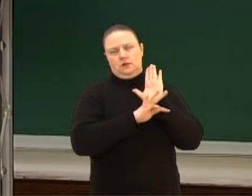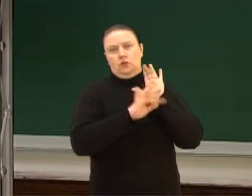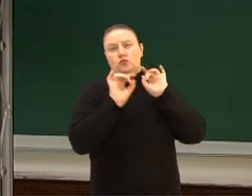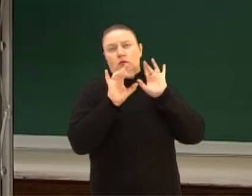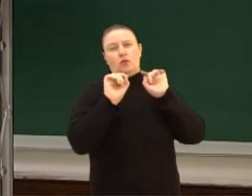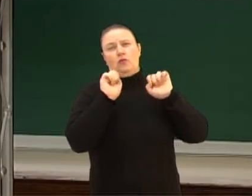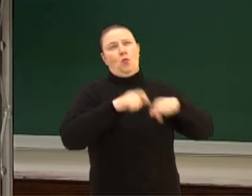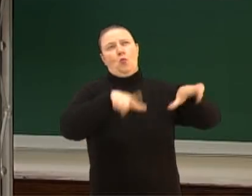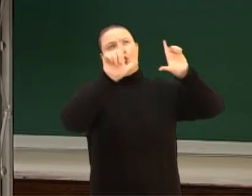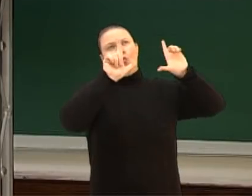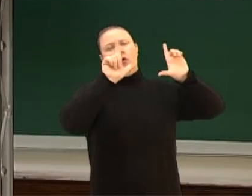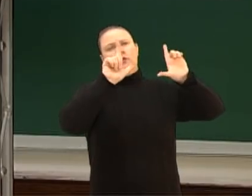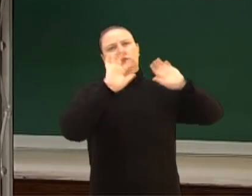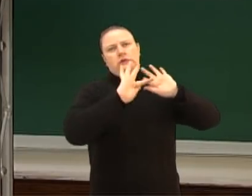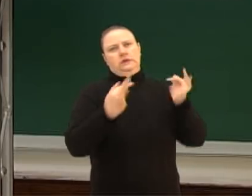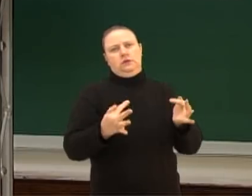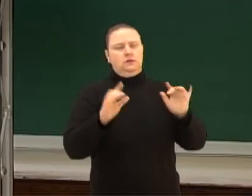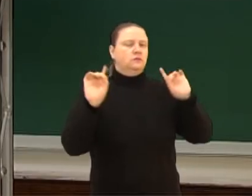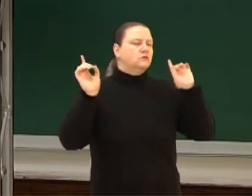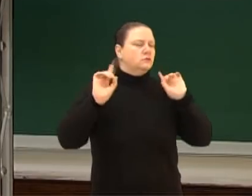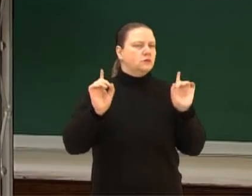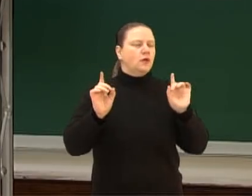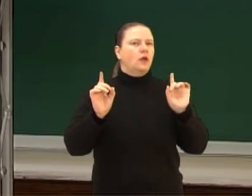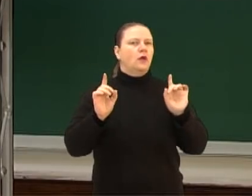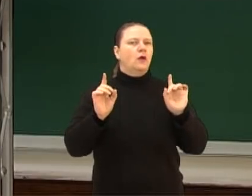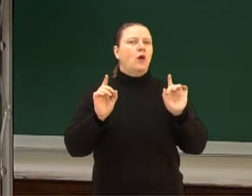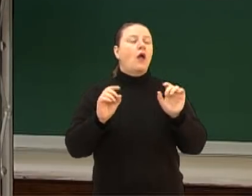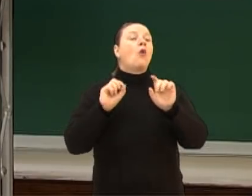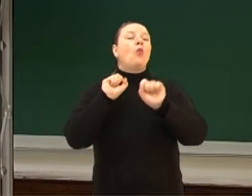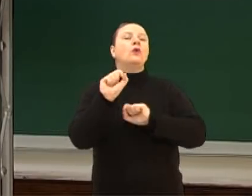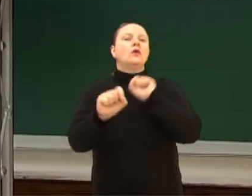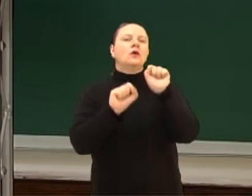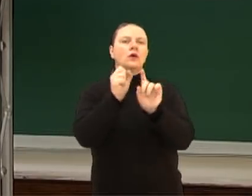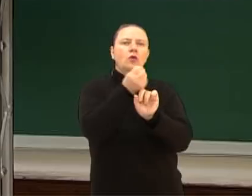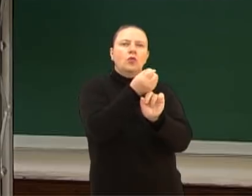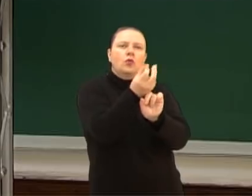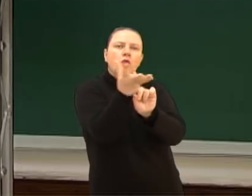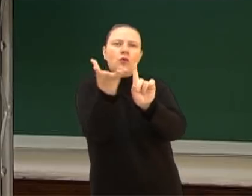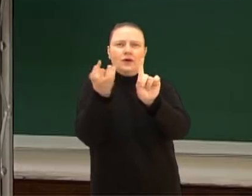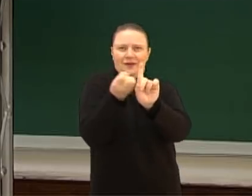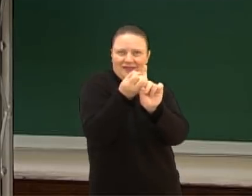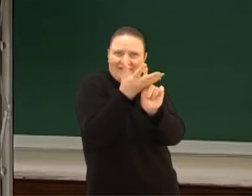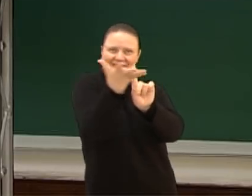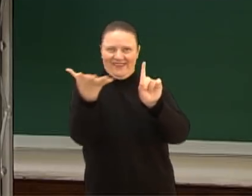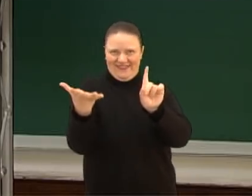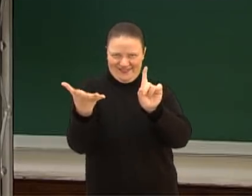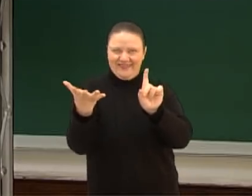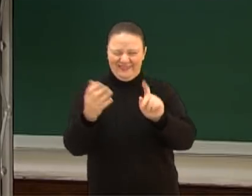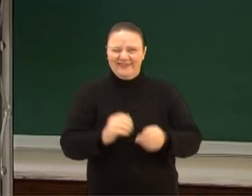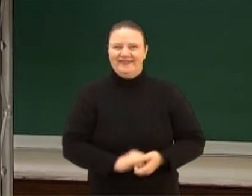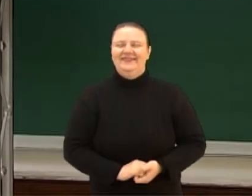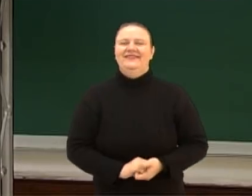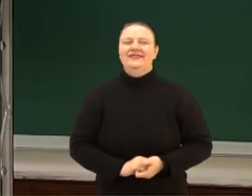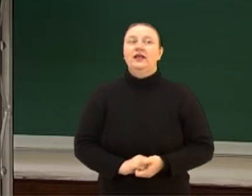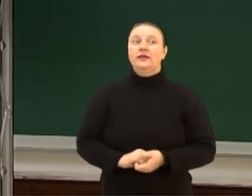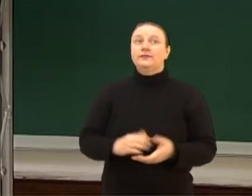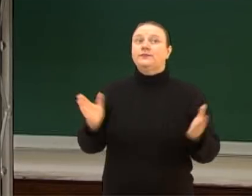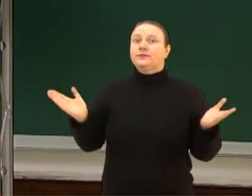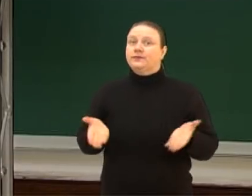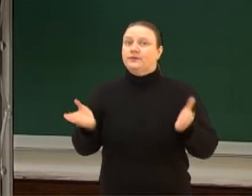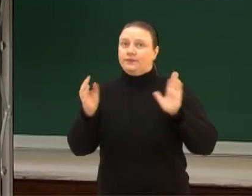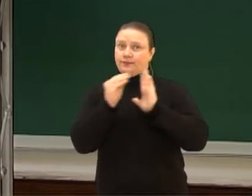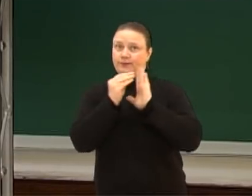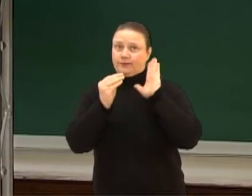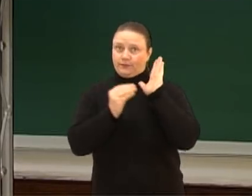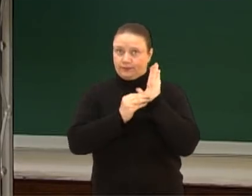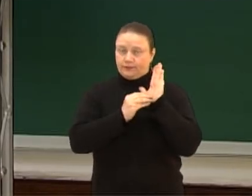imagem isoladamente. Então, é um texto não verbal, ok? Então, vamos seguir. Nosso conteúdo, então,